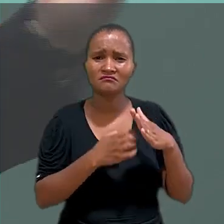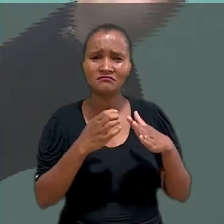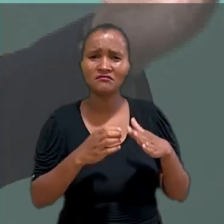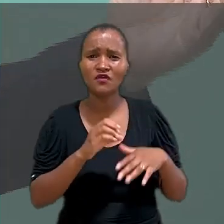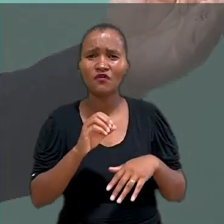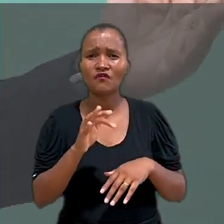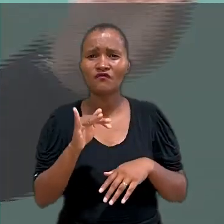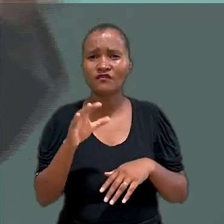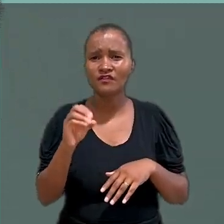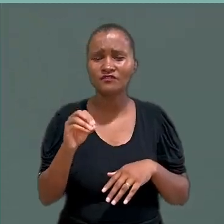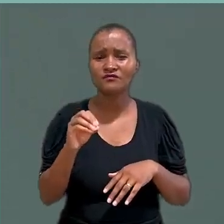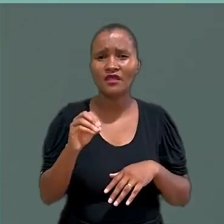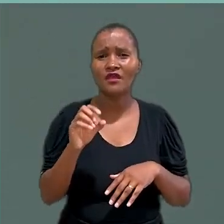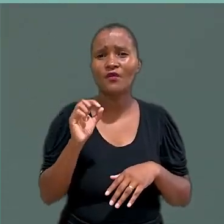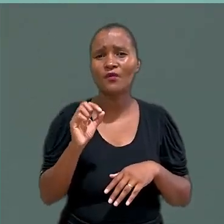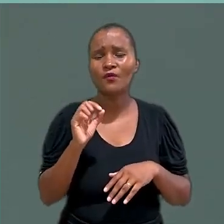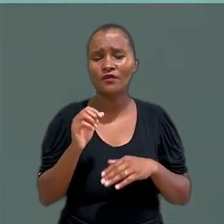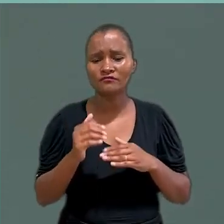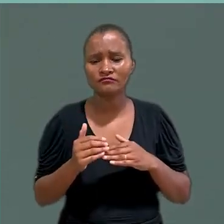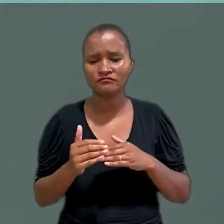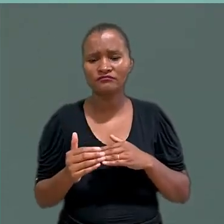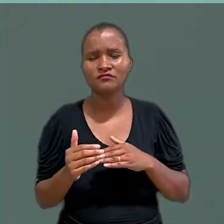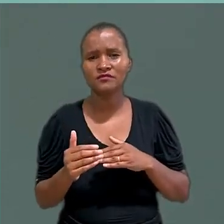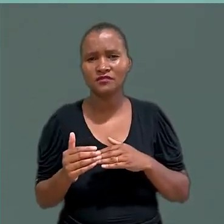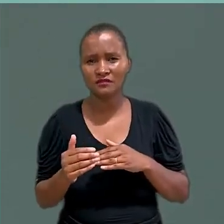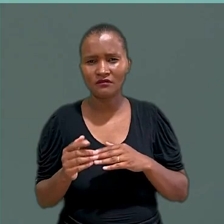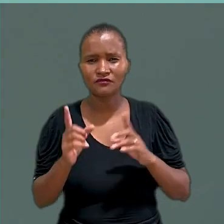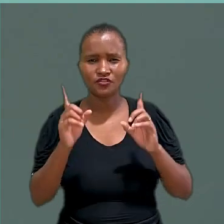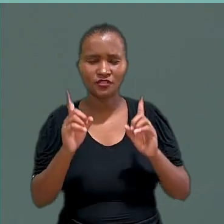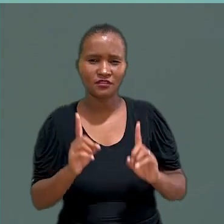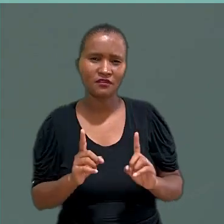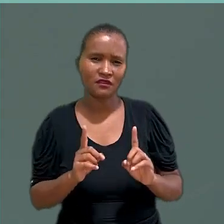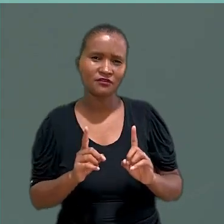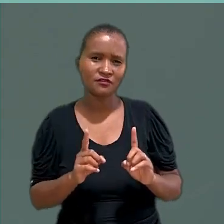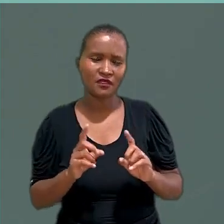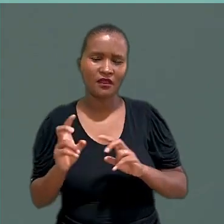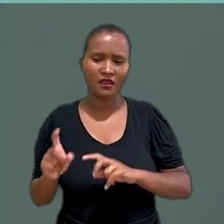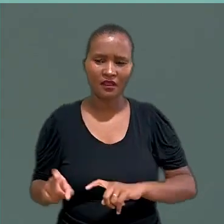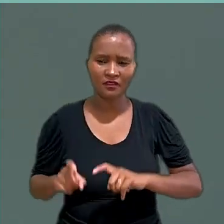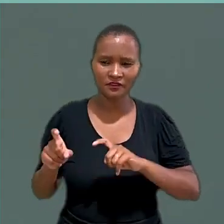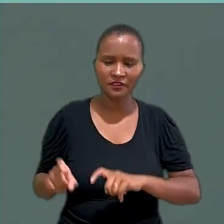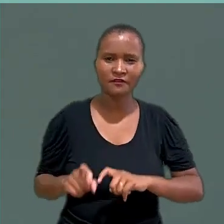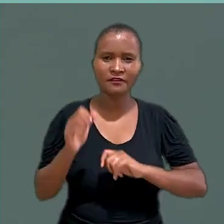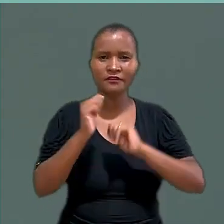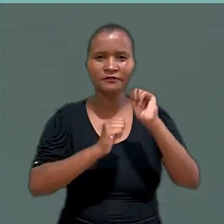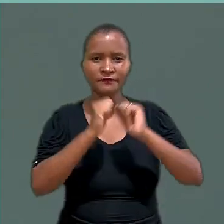das corporações de ofício. O que precede a nossa